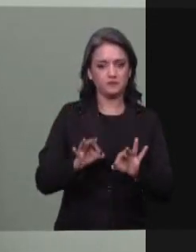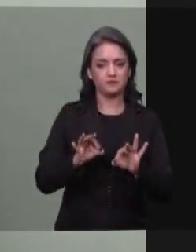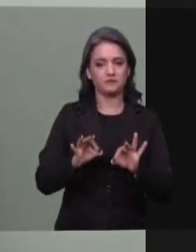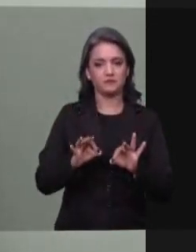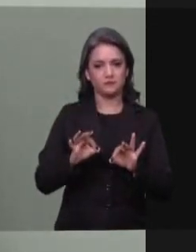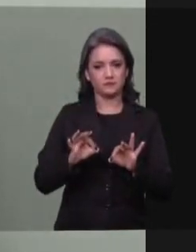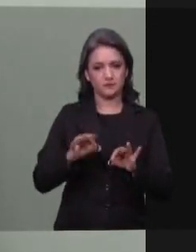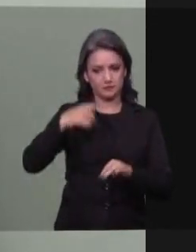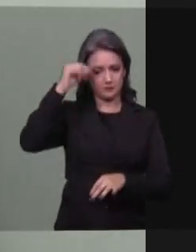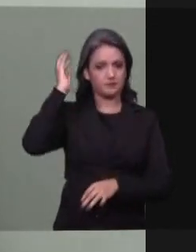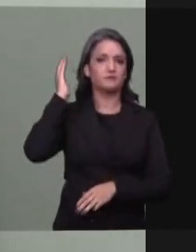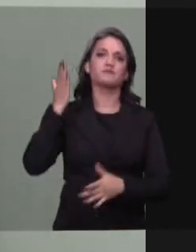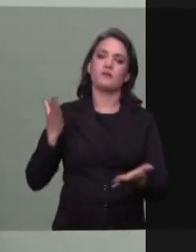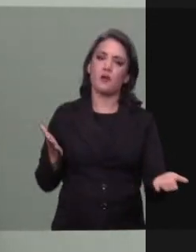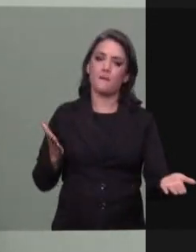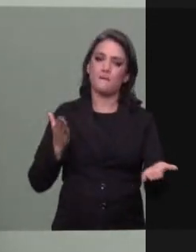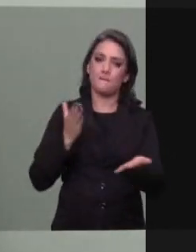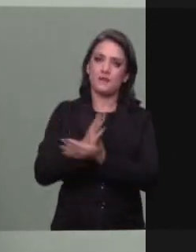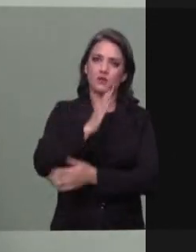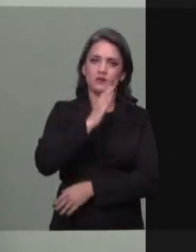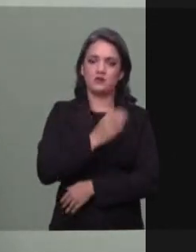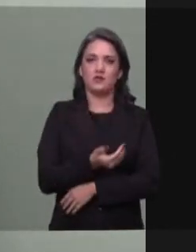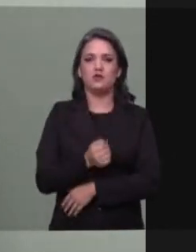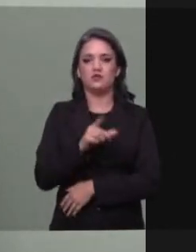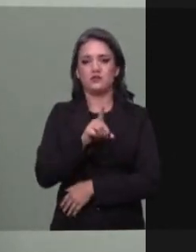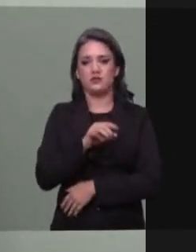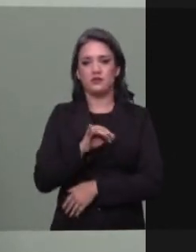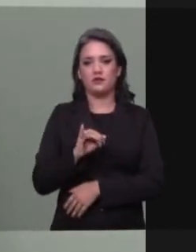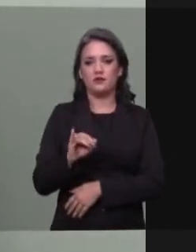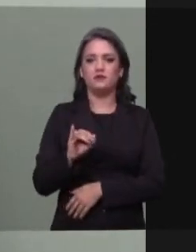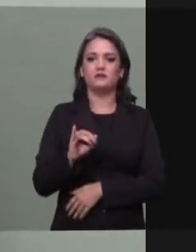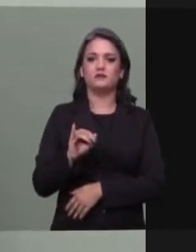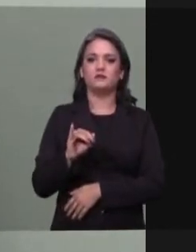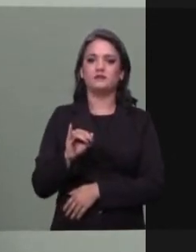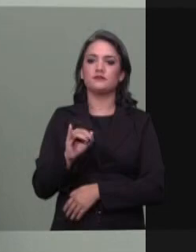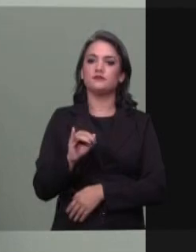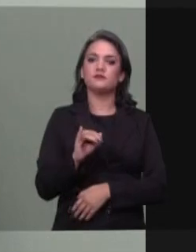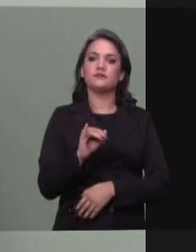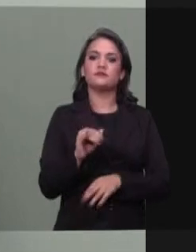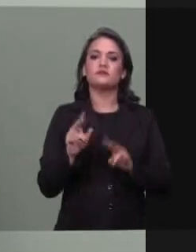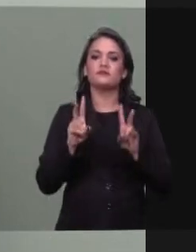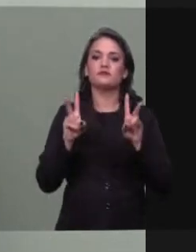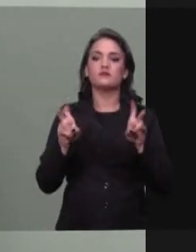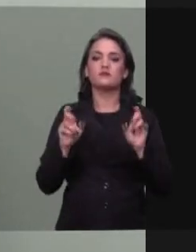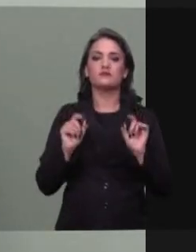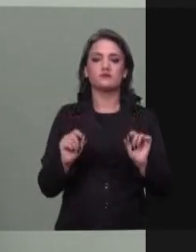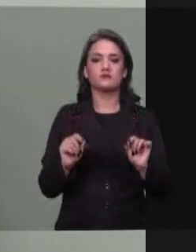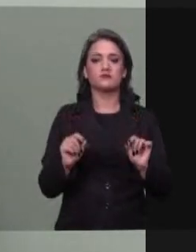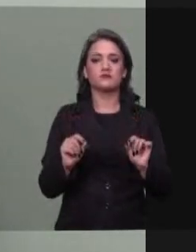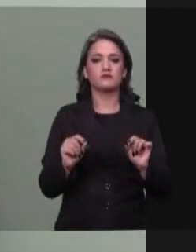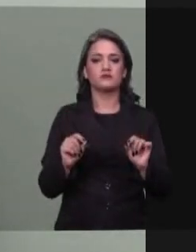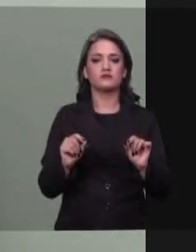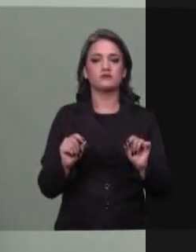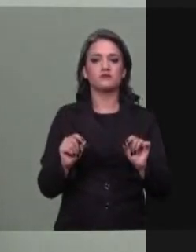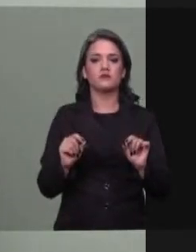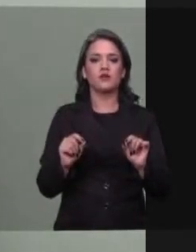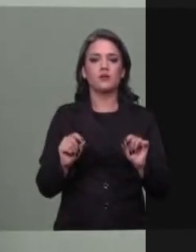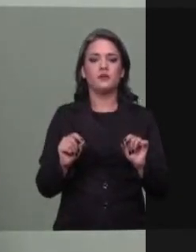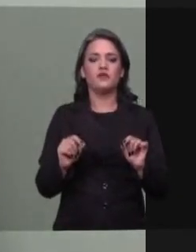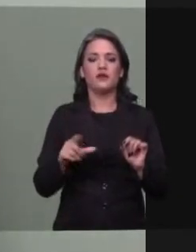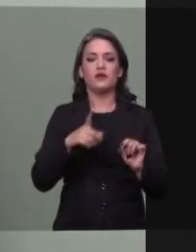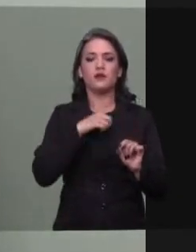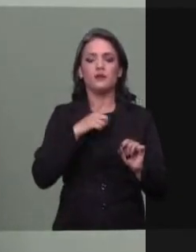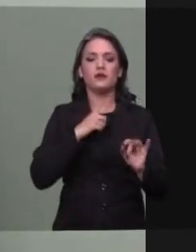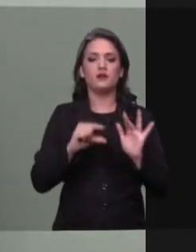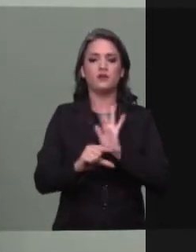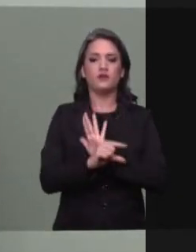julgar procedente a apresentação direta de inconstitucionalidade, quanto especificamente a este